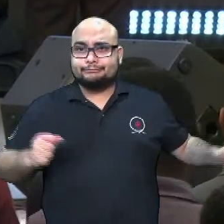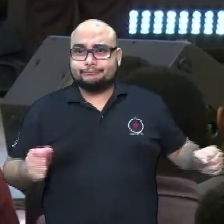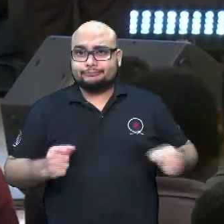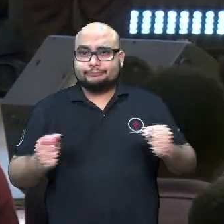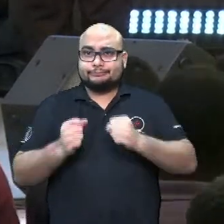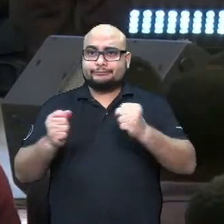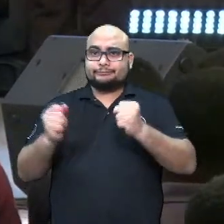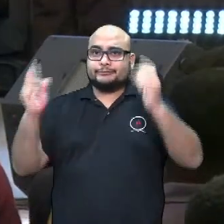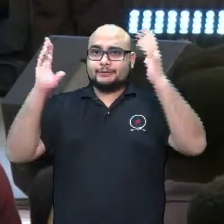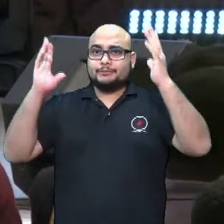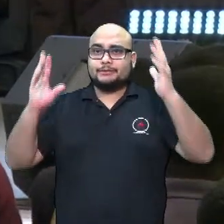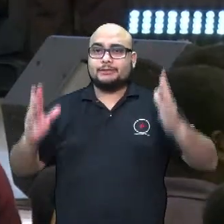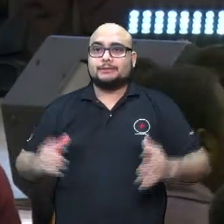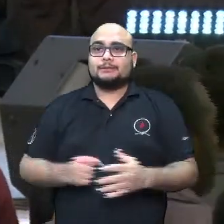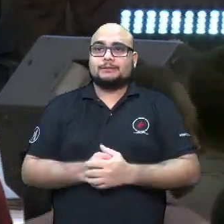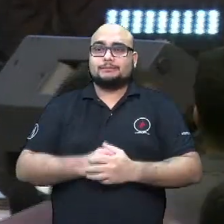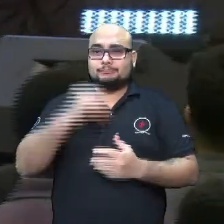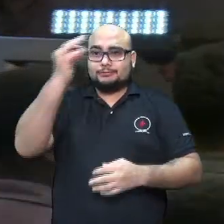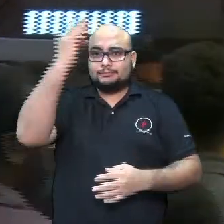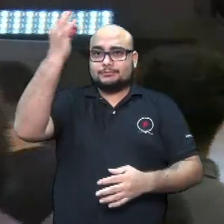Oh, Espírito Santo, traga ela.